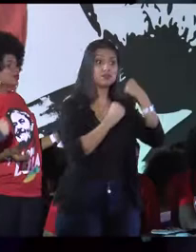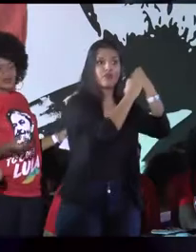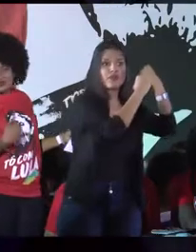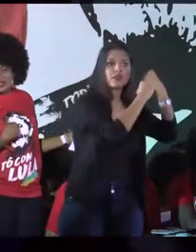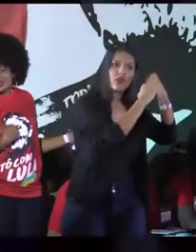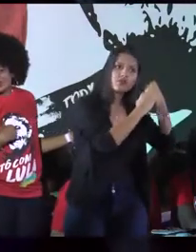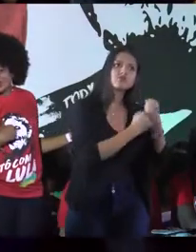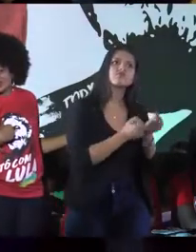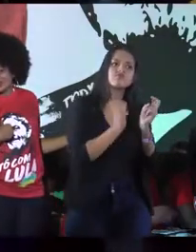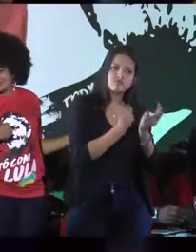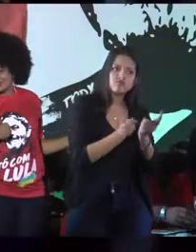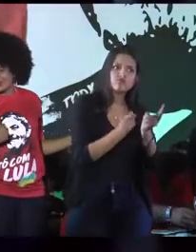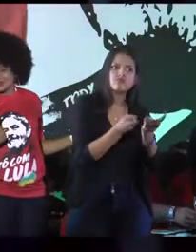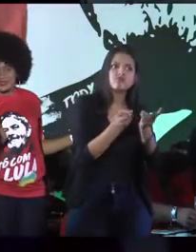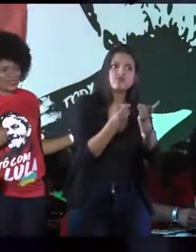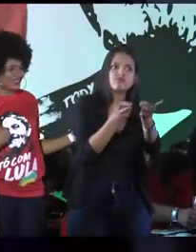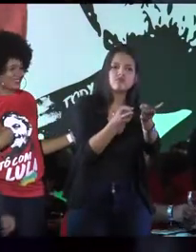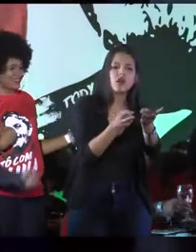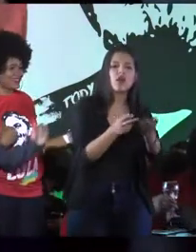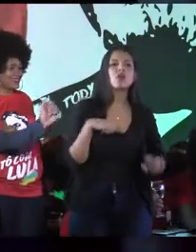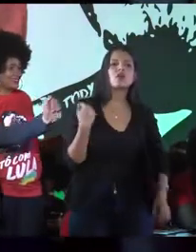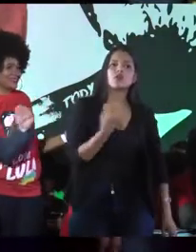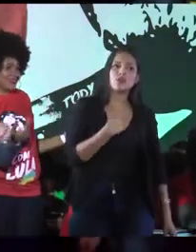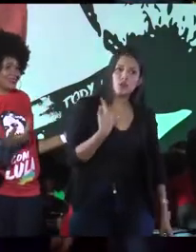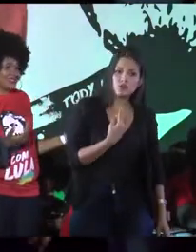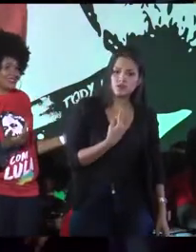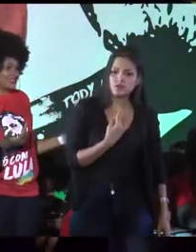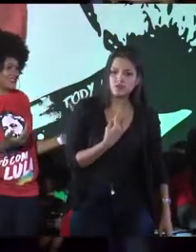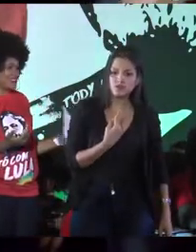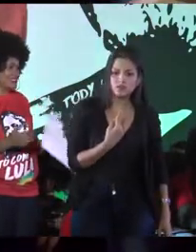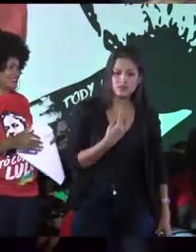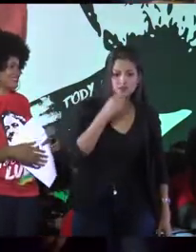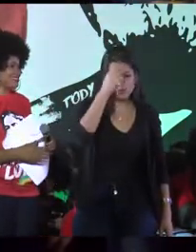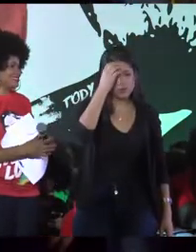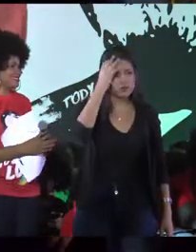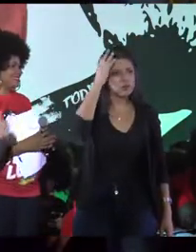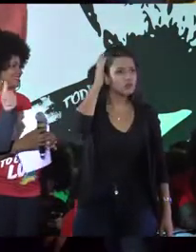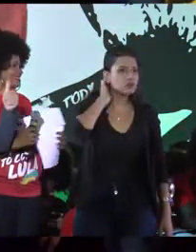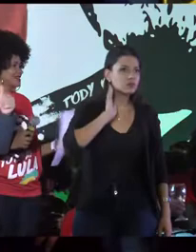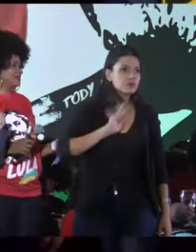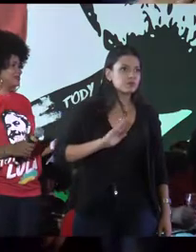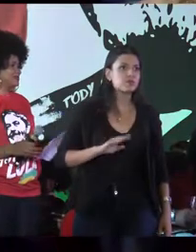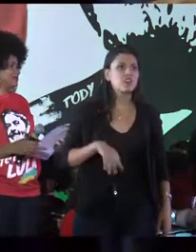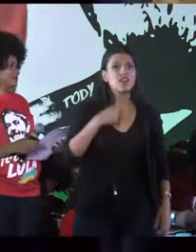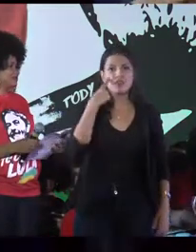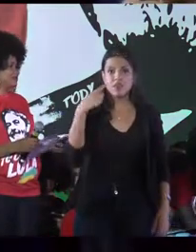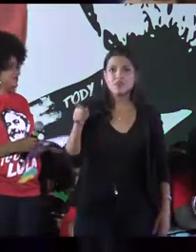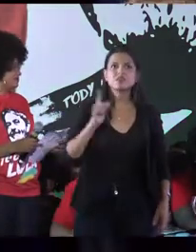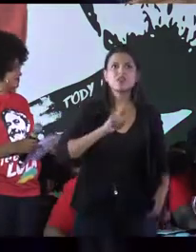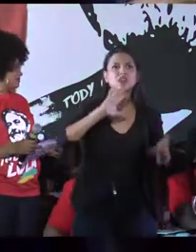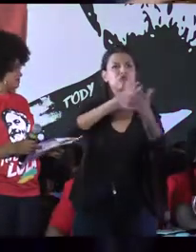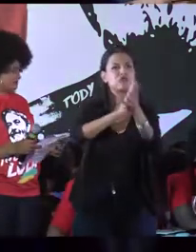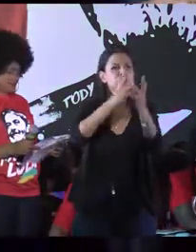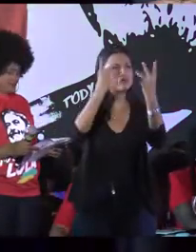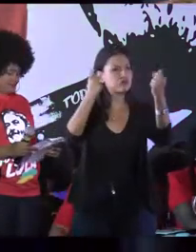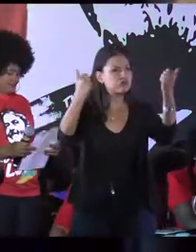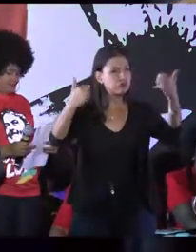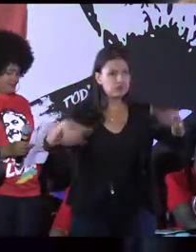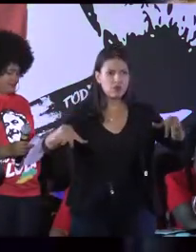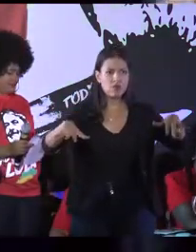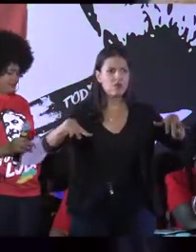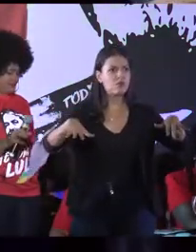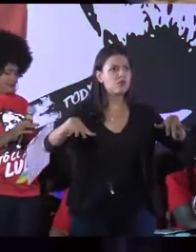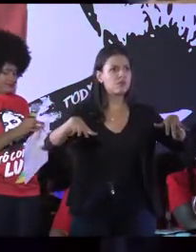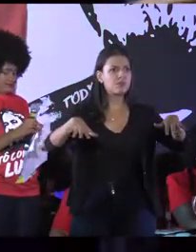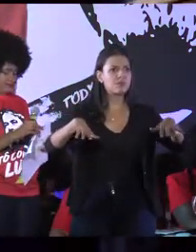sua aplicação. Nós vemos a destruição completa num prazo o